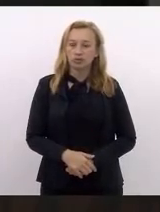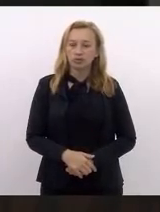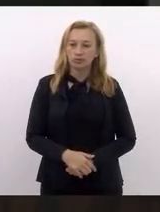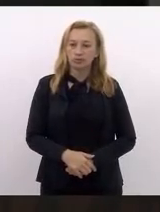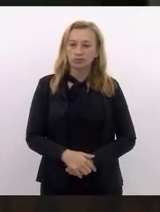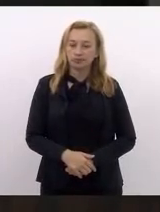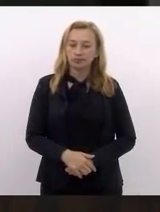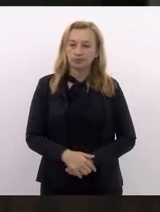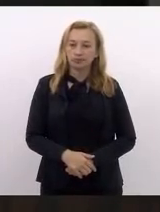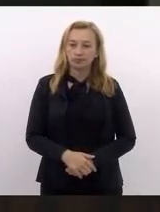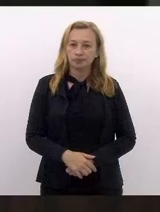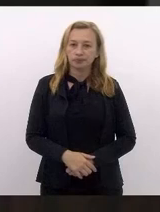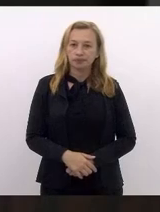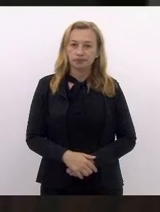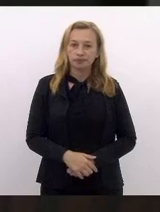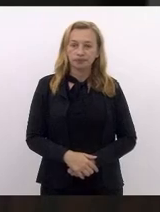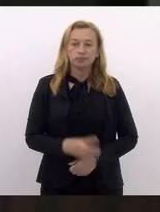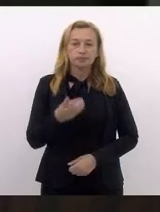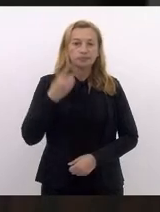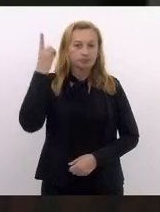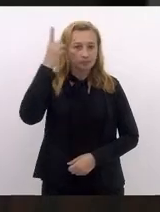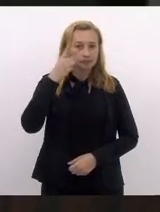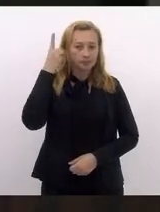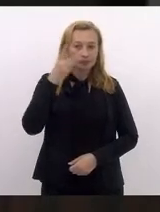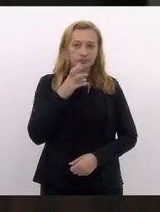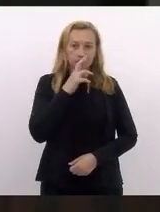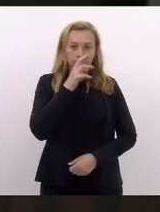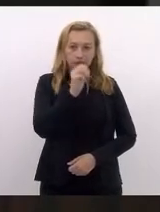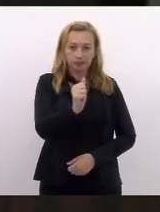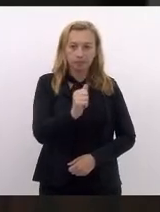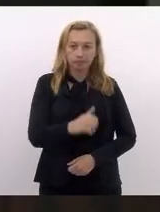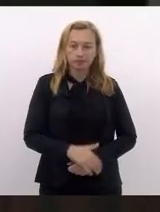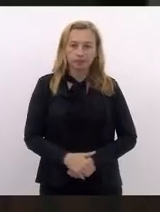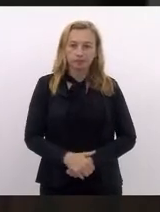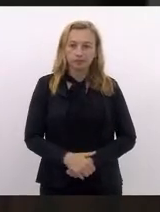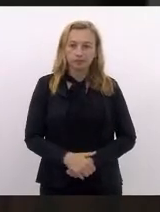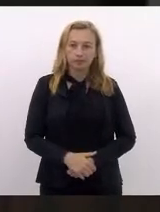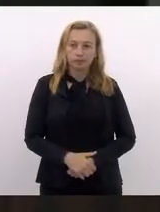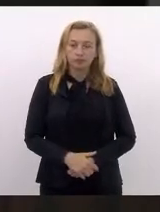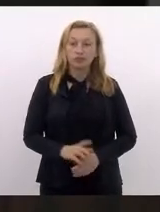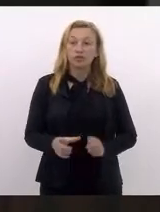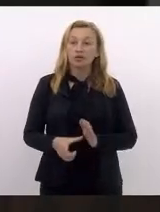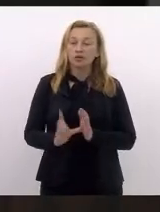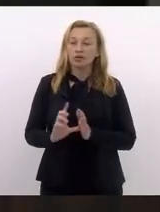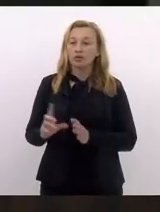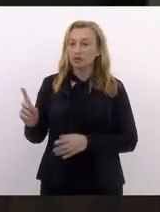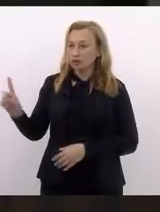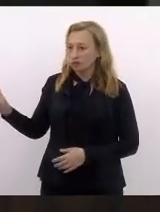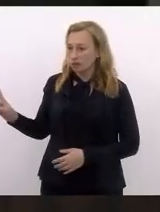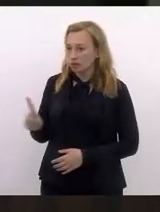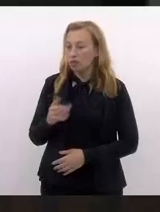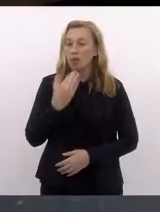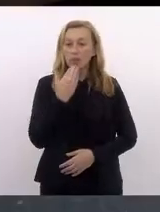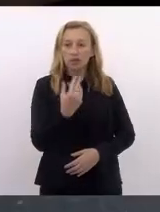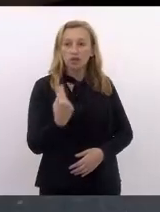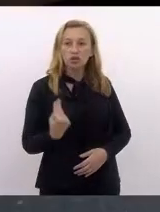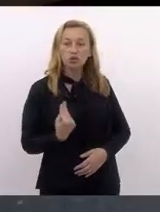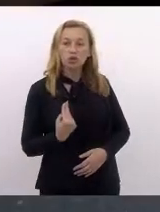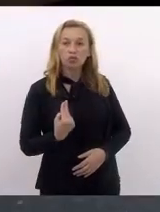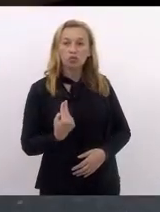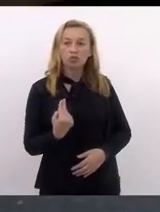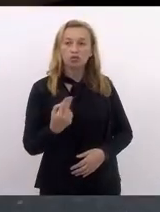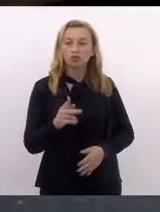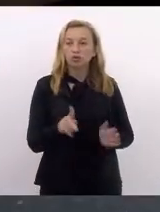o estado Rodrigo Amorim enquanto Rodrigo Amorim tá vendo eu pedi a co-autoria do